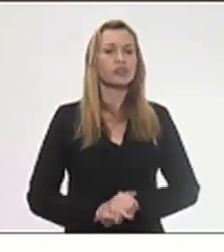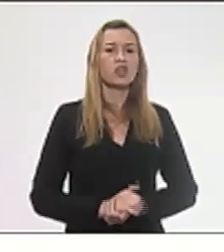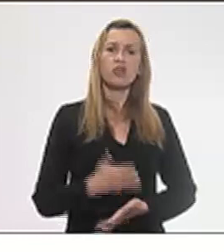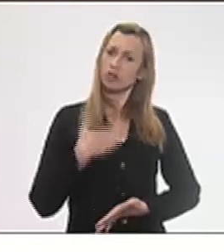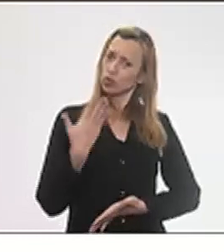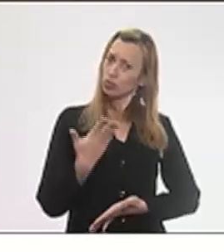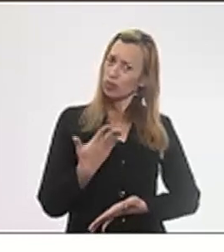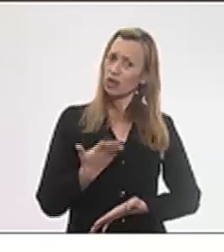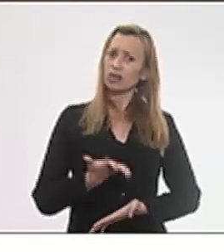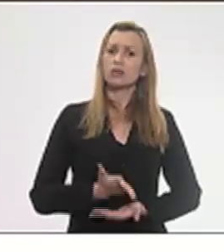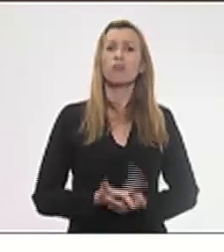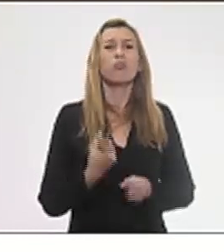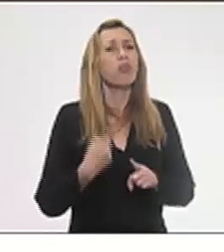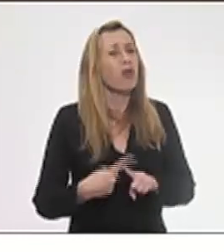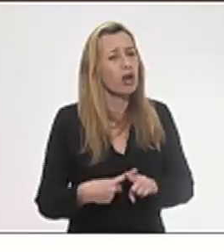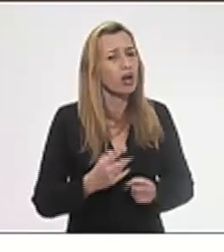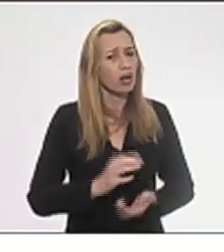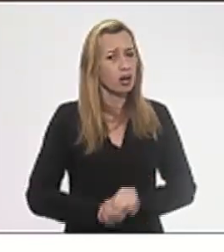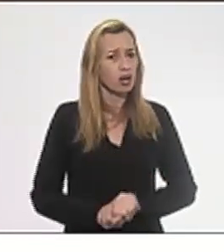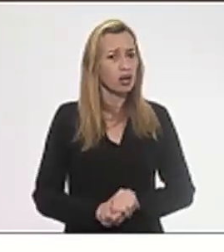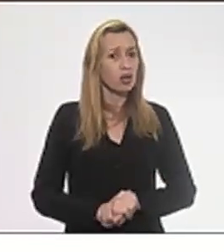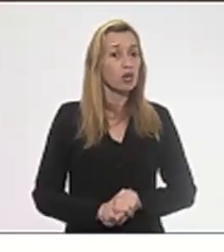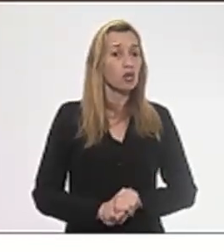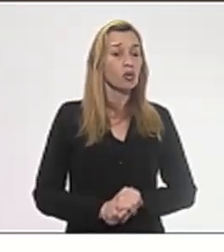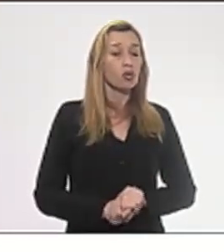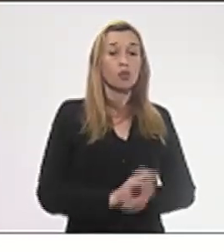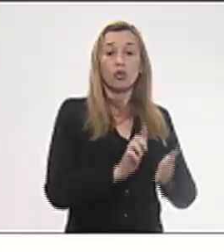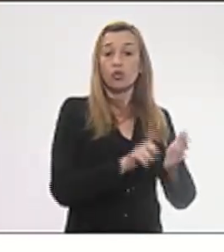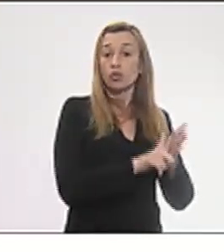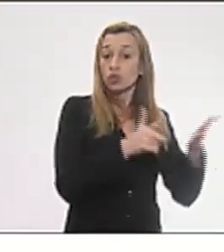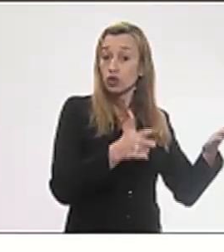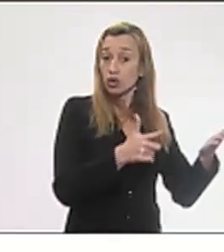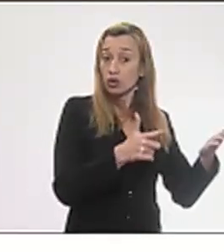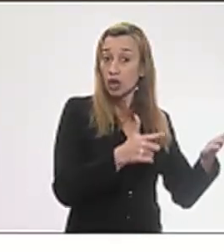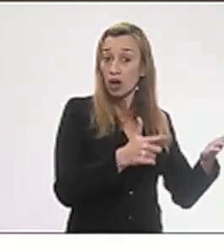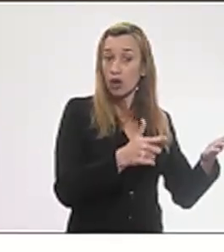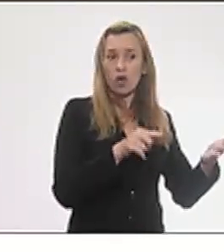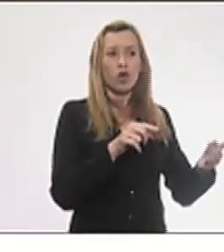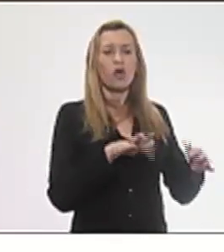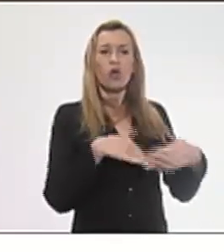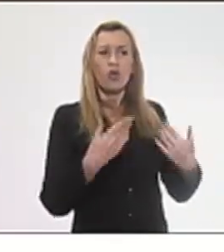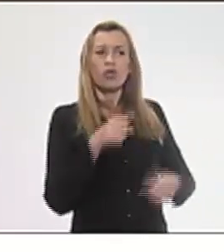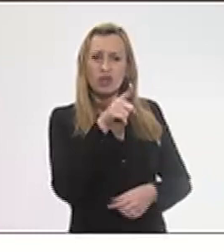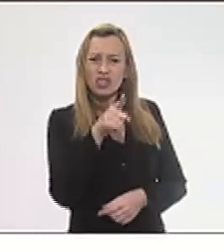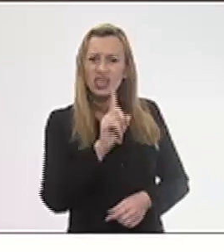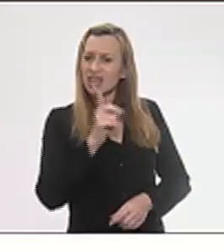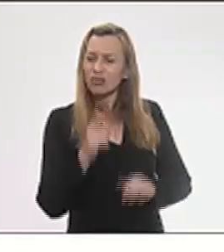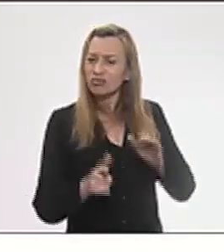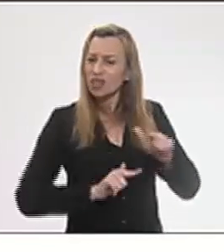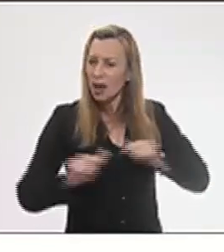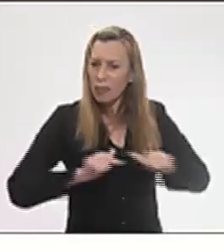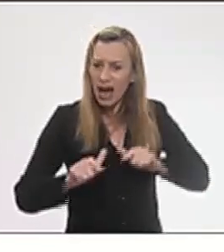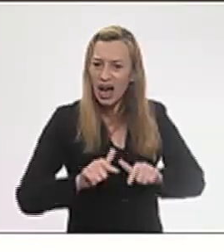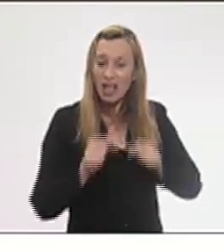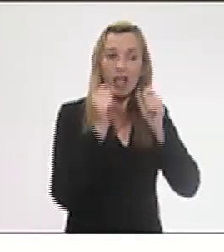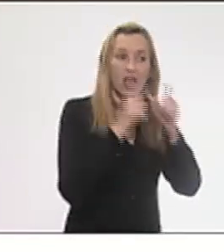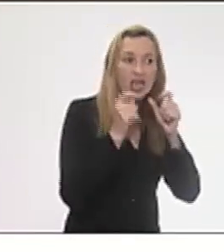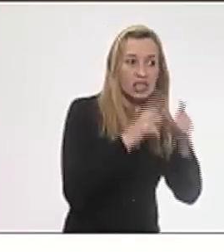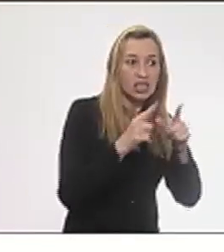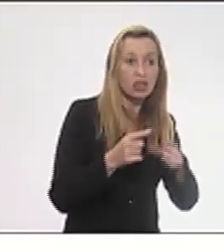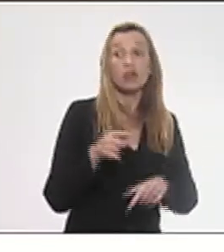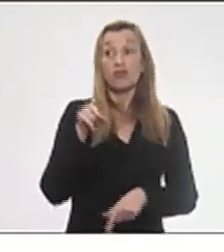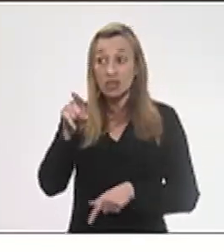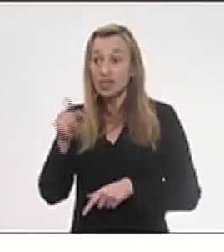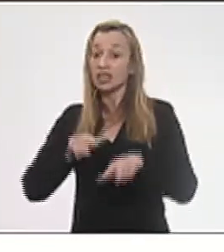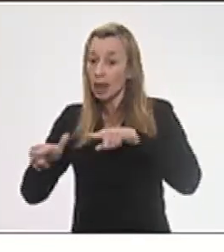ficamos surpresos porque o jornal, quando você não trabalha, eles criticam. Quando você trabalha, eles